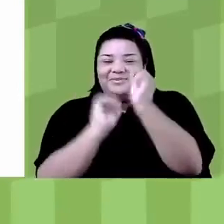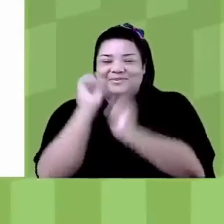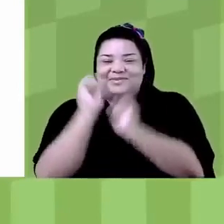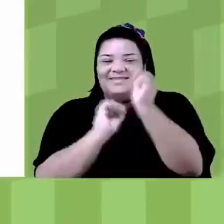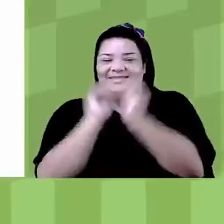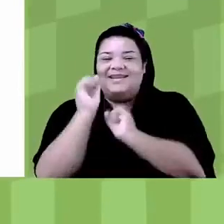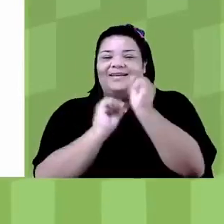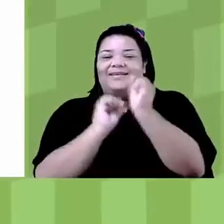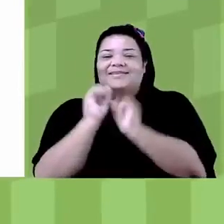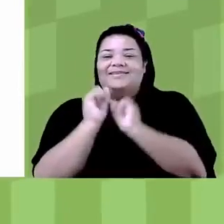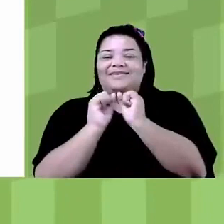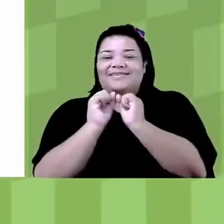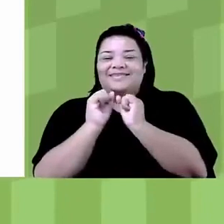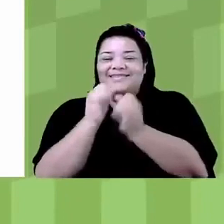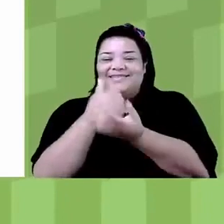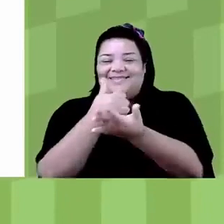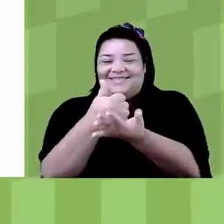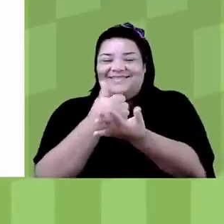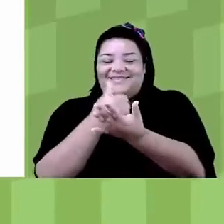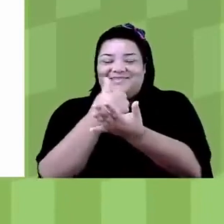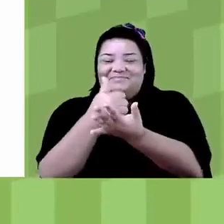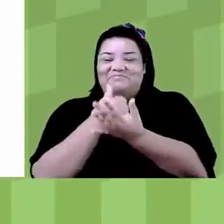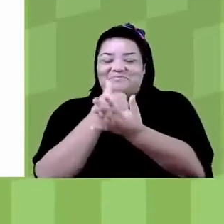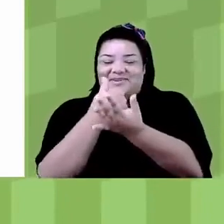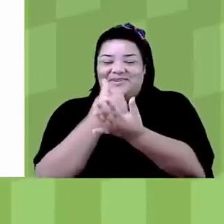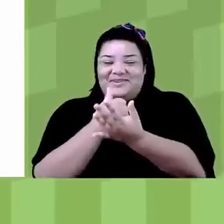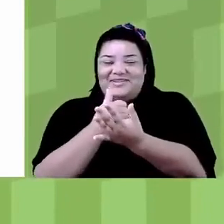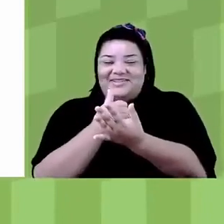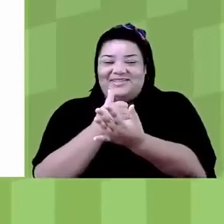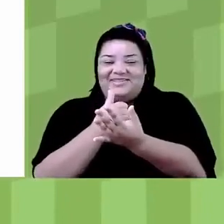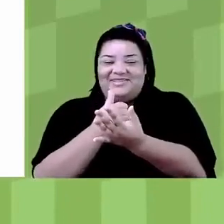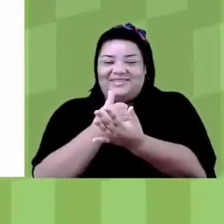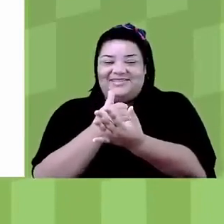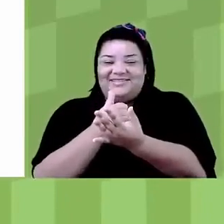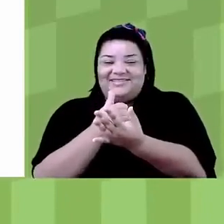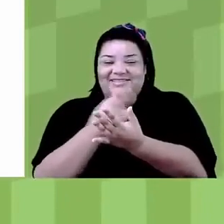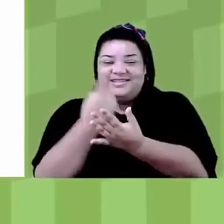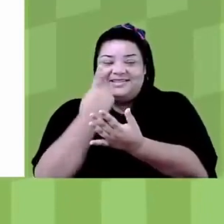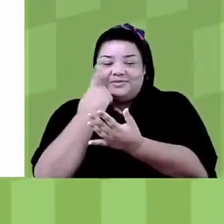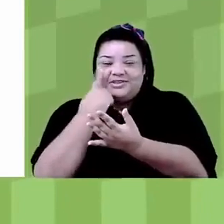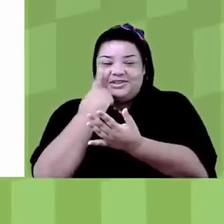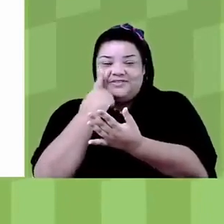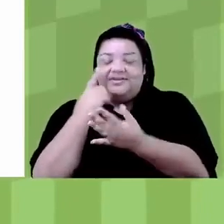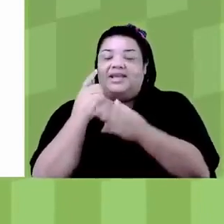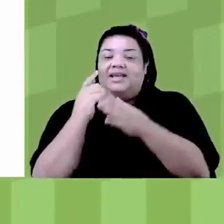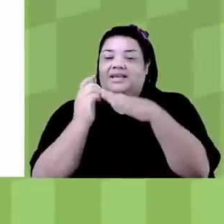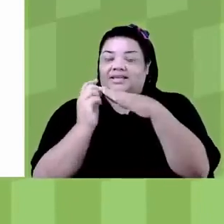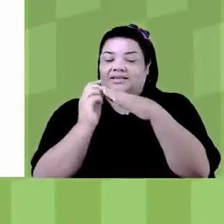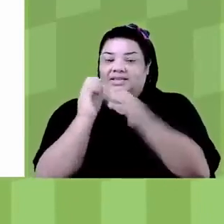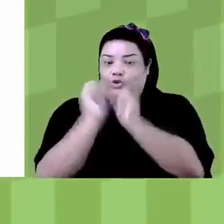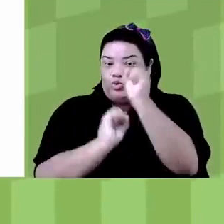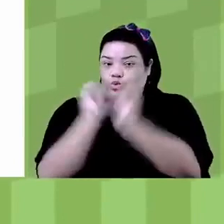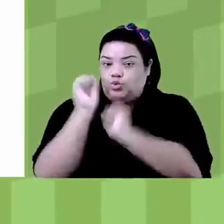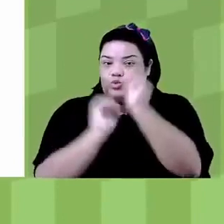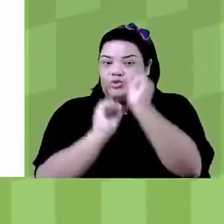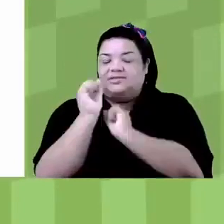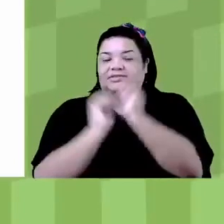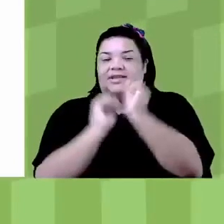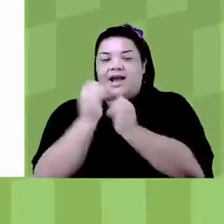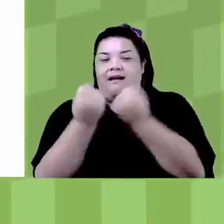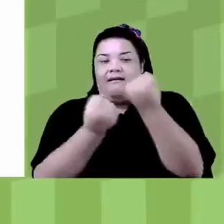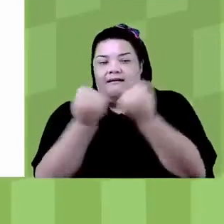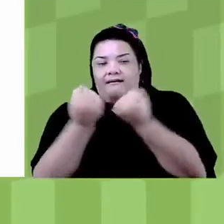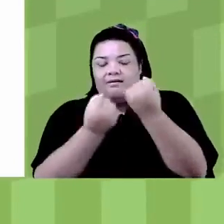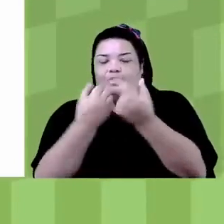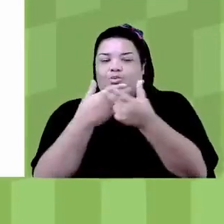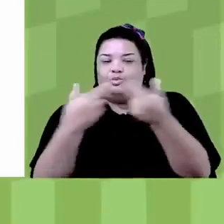residuais. Aqui agricultura, aqui lixo, aqui a indústria. Então, está aí quais são os gases